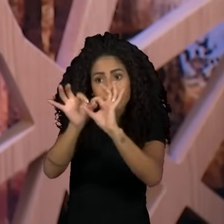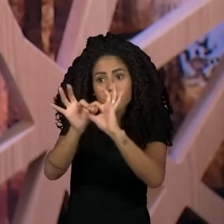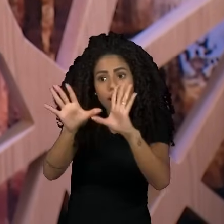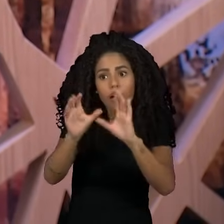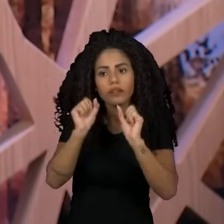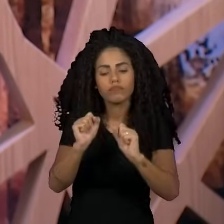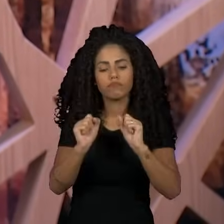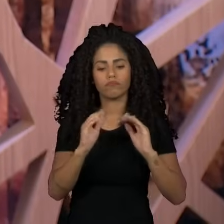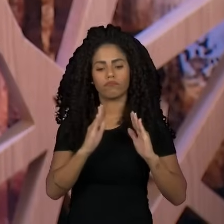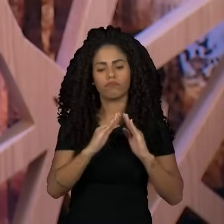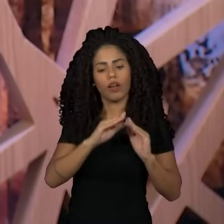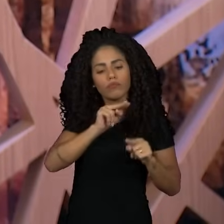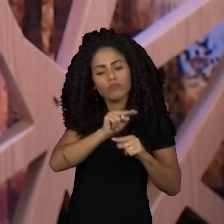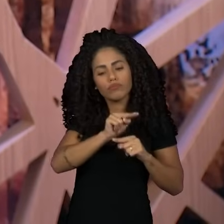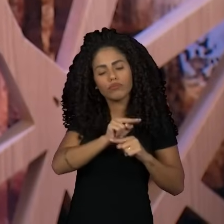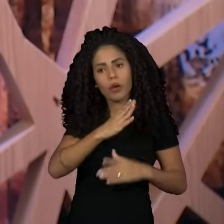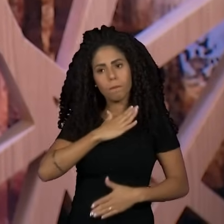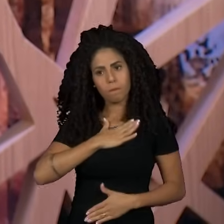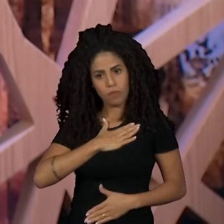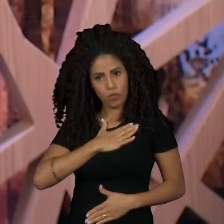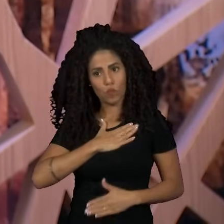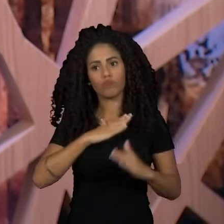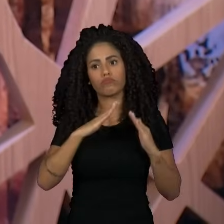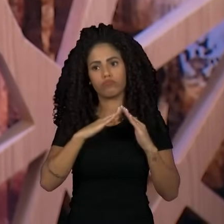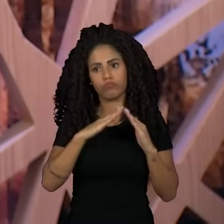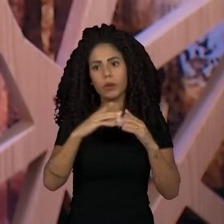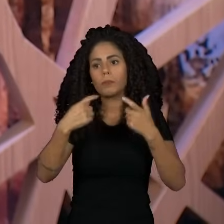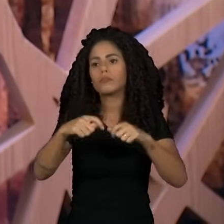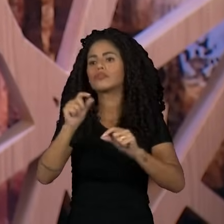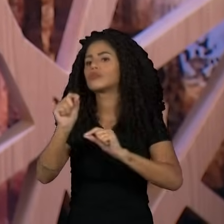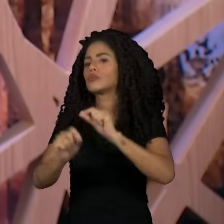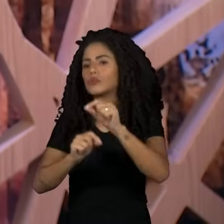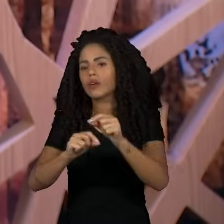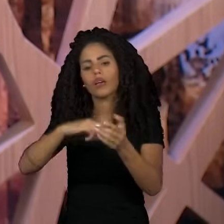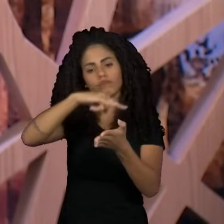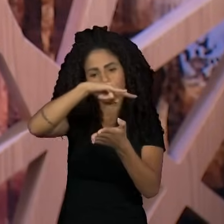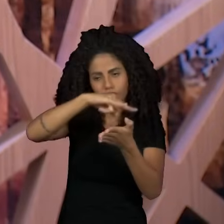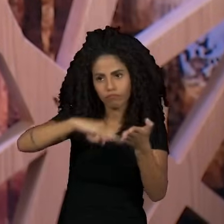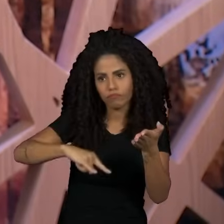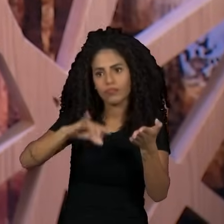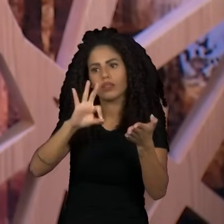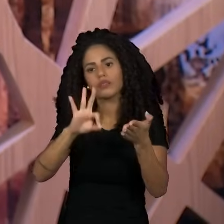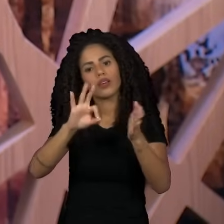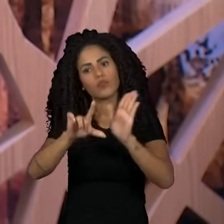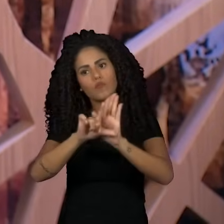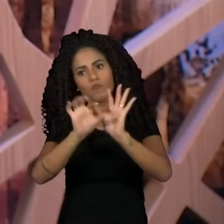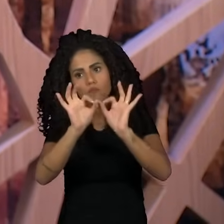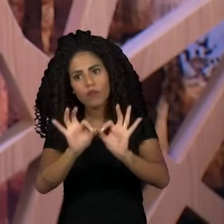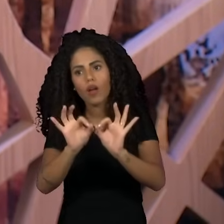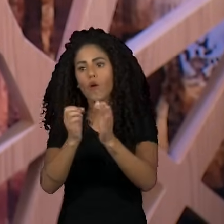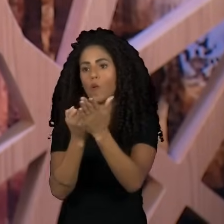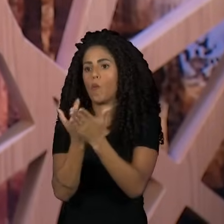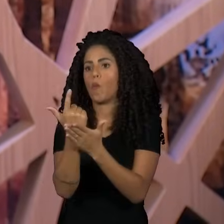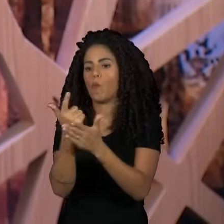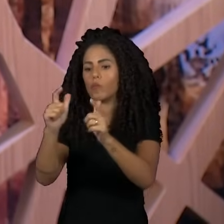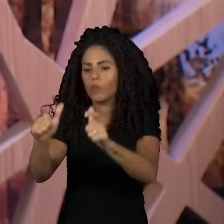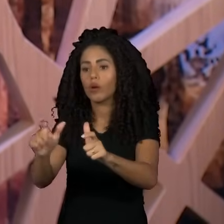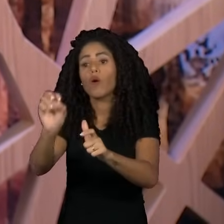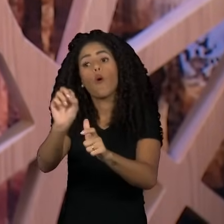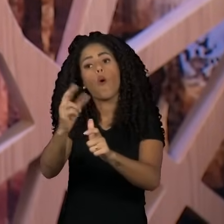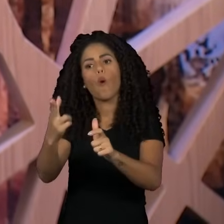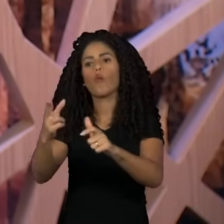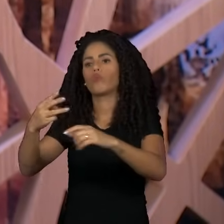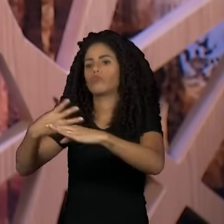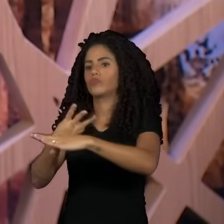que possa realmente ser de estimação, ser um pet, como se fala hoje em dia, tem que ser um animal legalizado, comprado ou em uma loja ou algum criador do